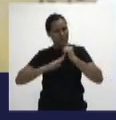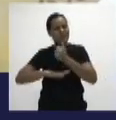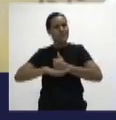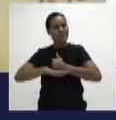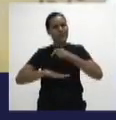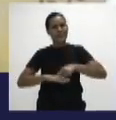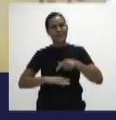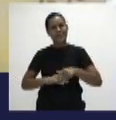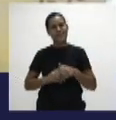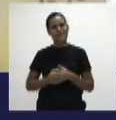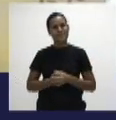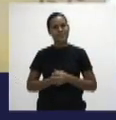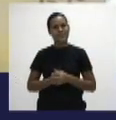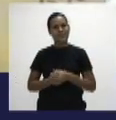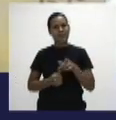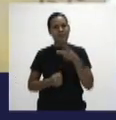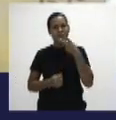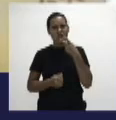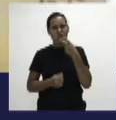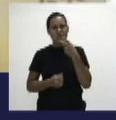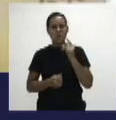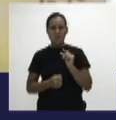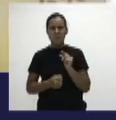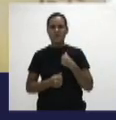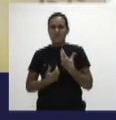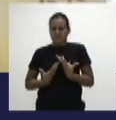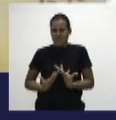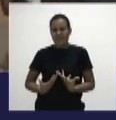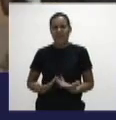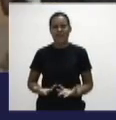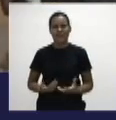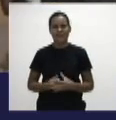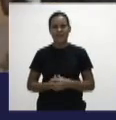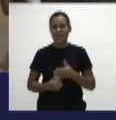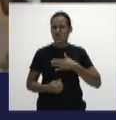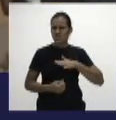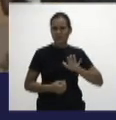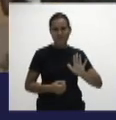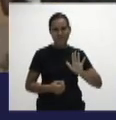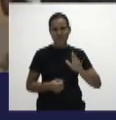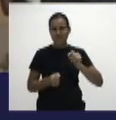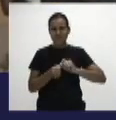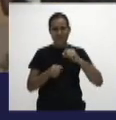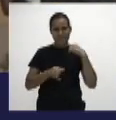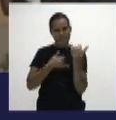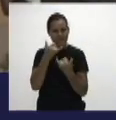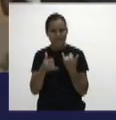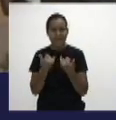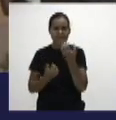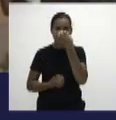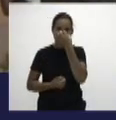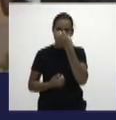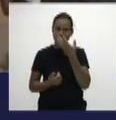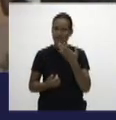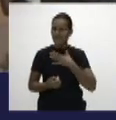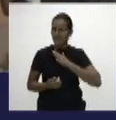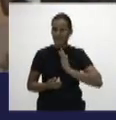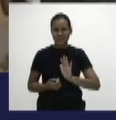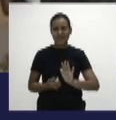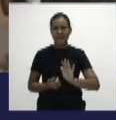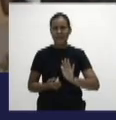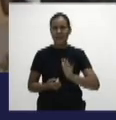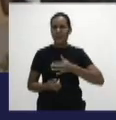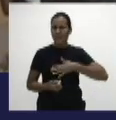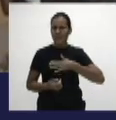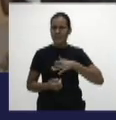aqui Opa que não falou nada ainda rapaz é você falou tanto que eu tô até cansado já é euvi dizer que ele não gosta de palhaço é palhaçada não é contigo você gosta de